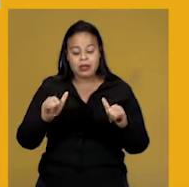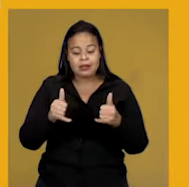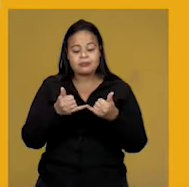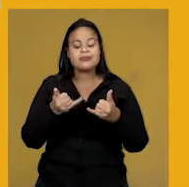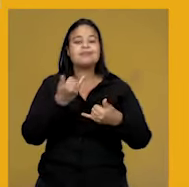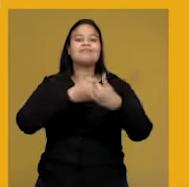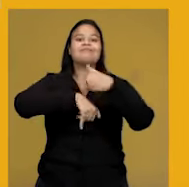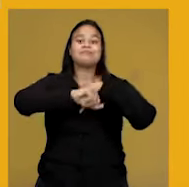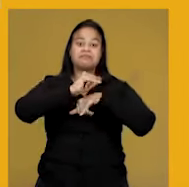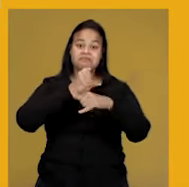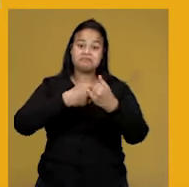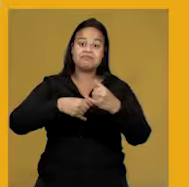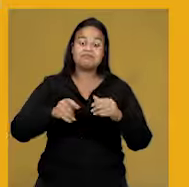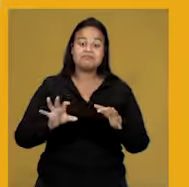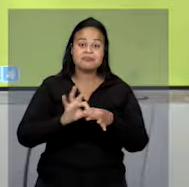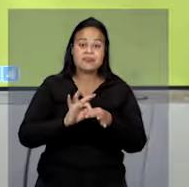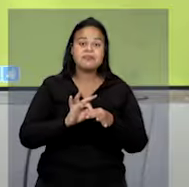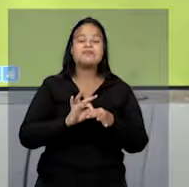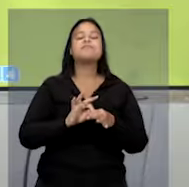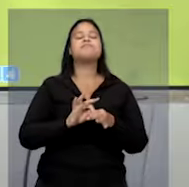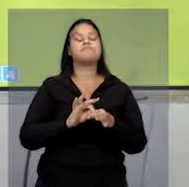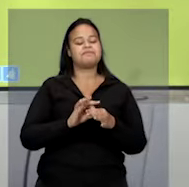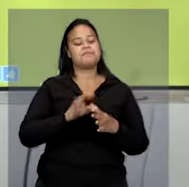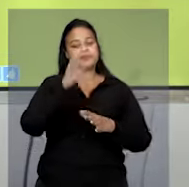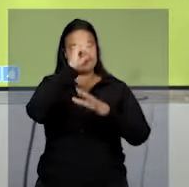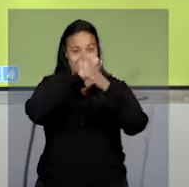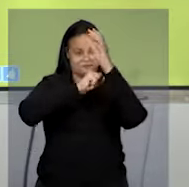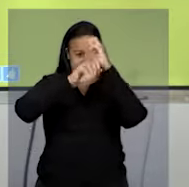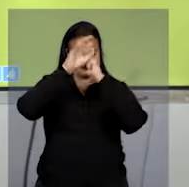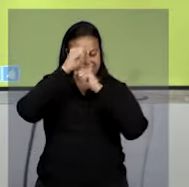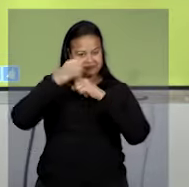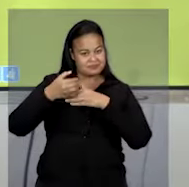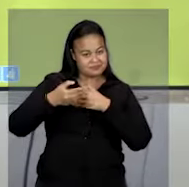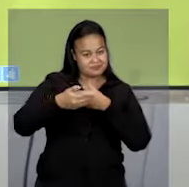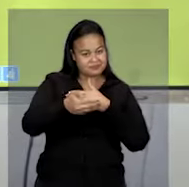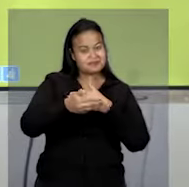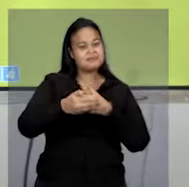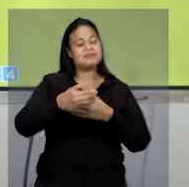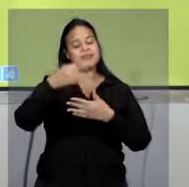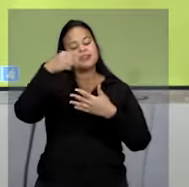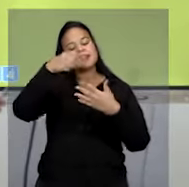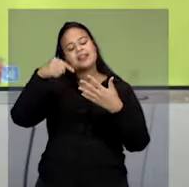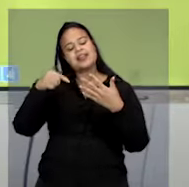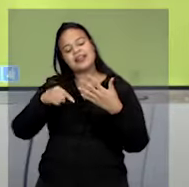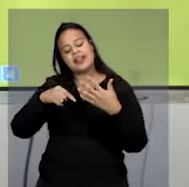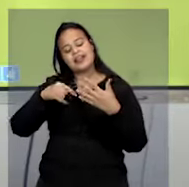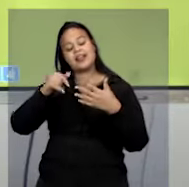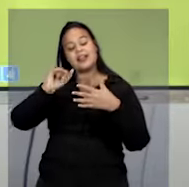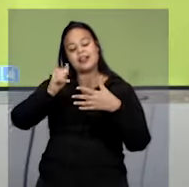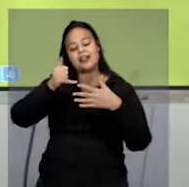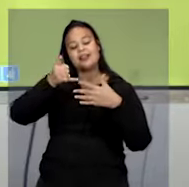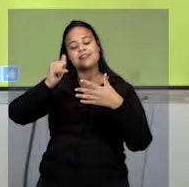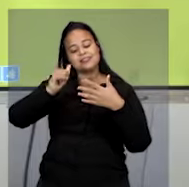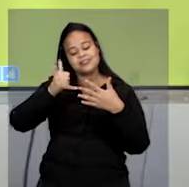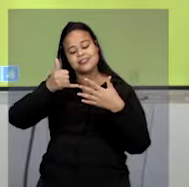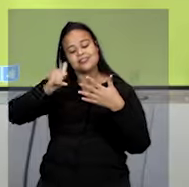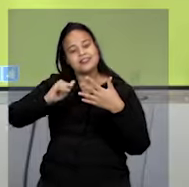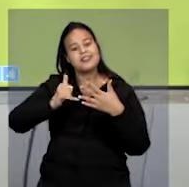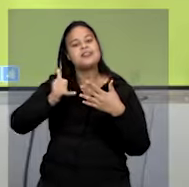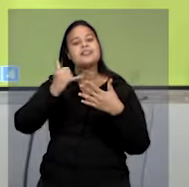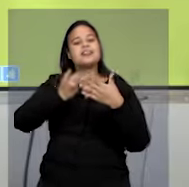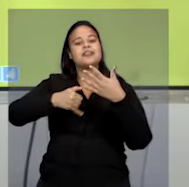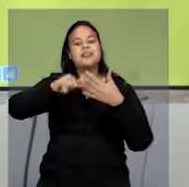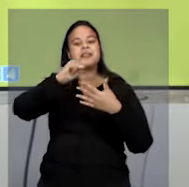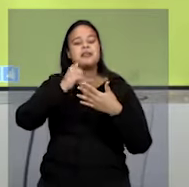também. Então, hoje nós vamos aprender um pouco mais sobre essa variedade de ligações químicas. E quais são